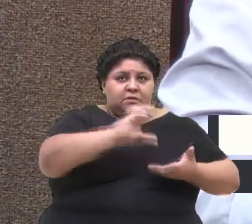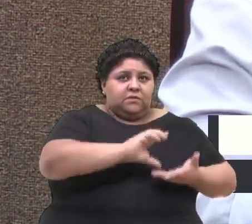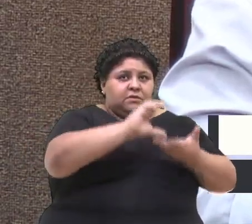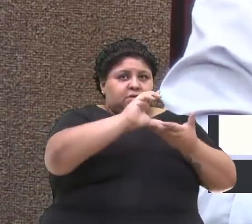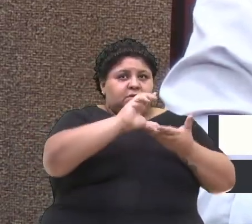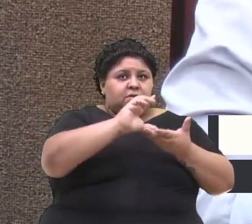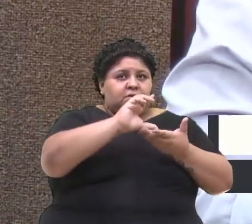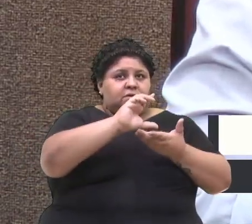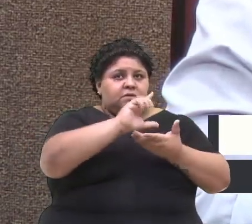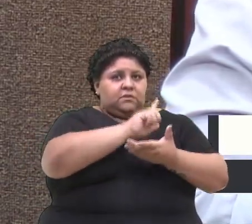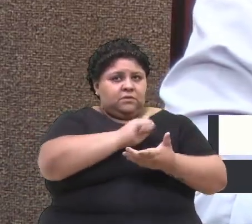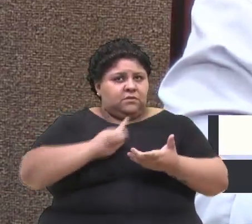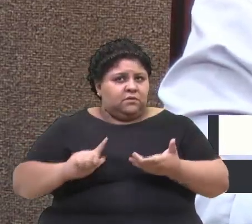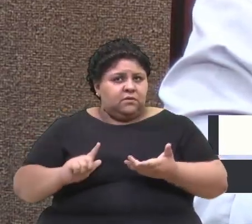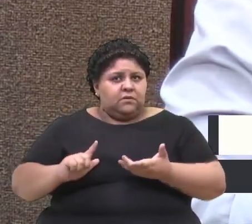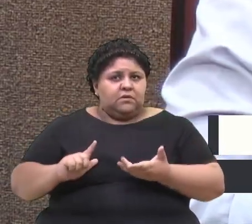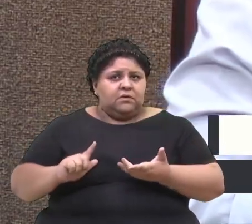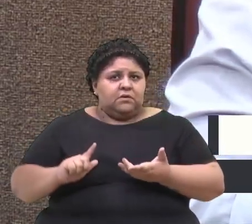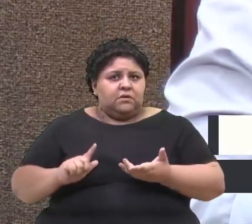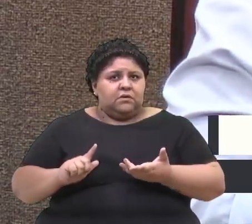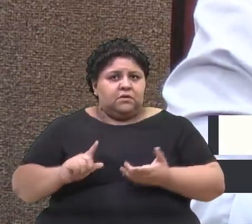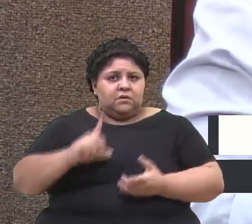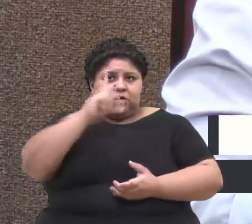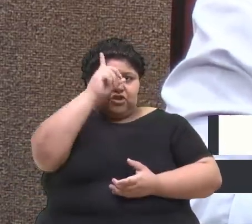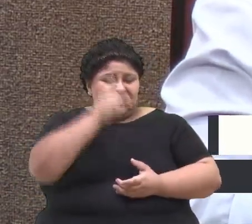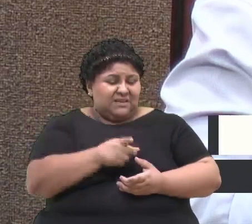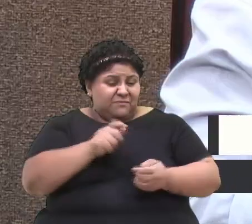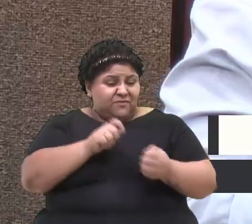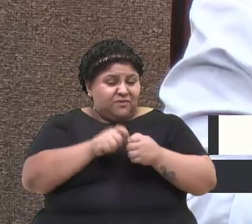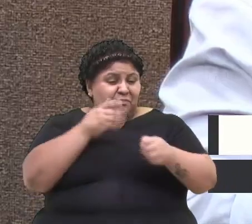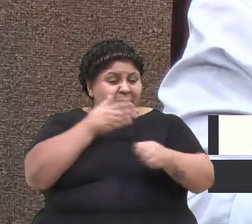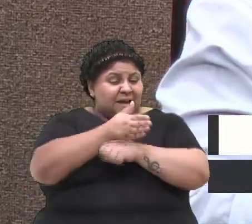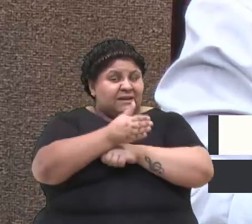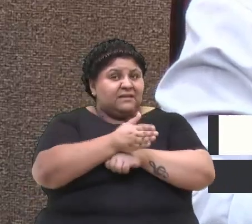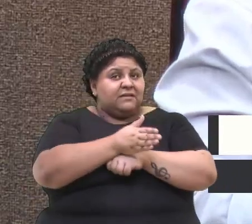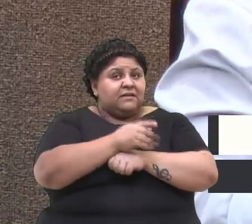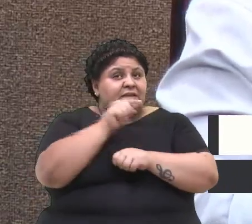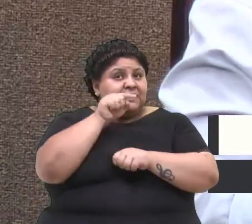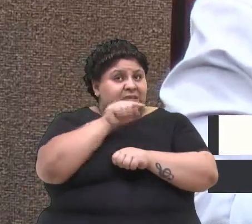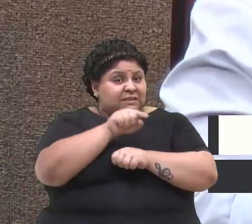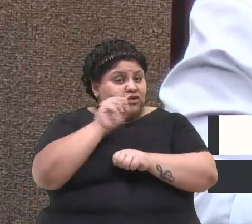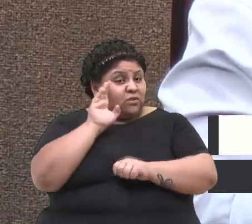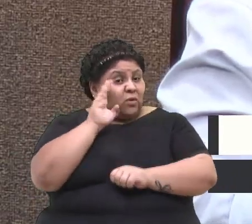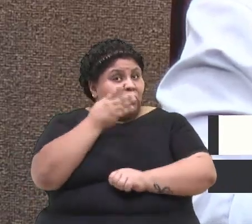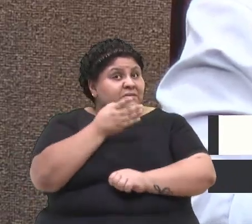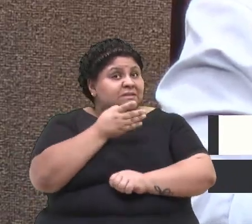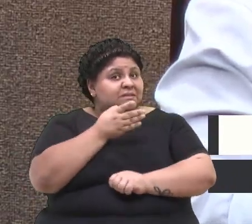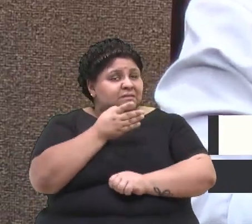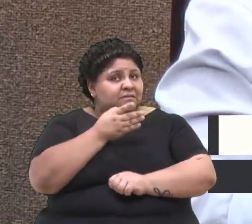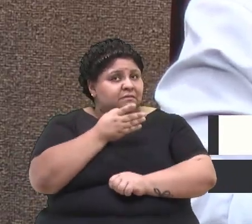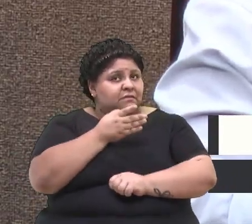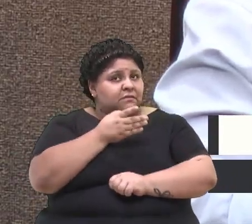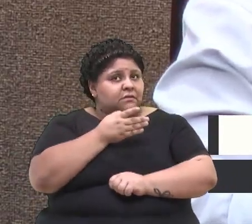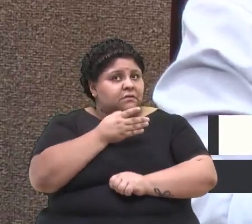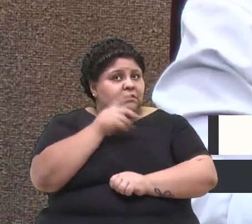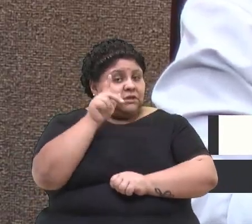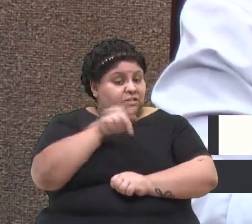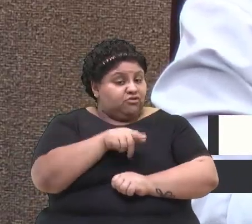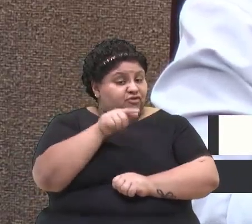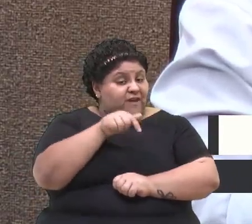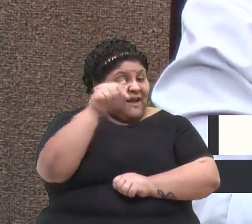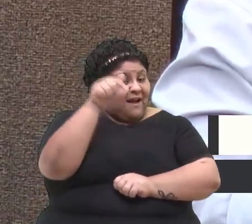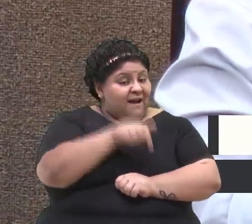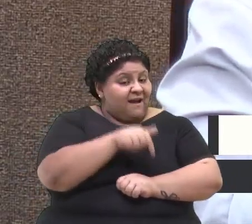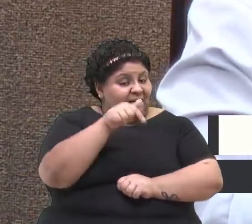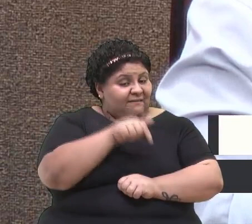me parece, ali dentro, então nós estamos diretamente envolvidos com isso. Se isso acontecer, e se eu estiver aqui, se